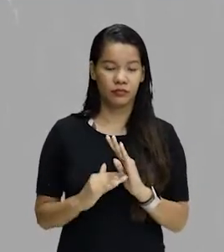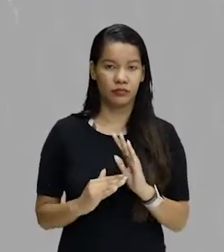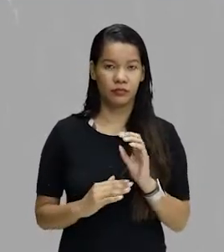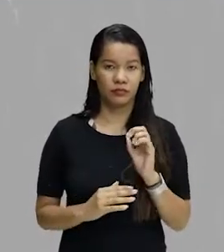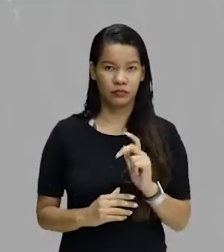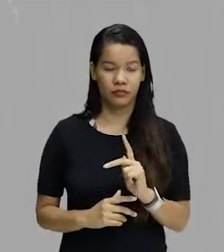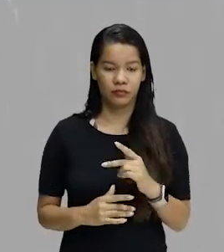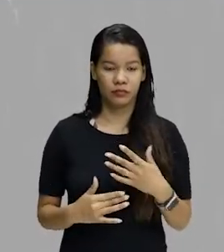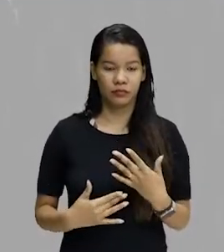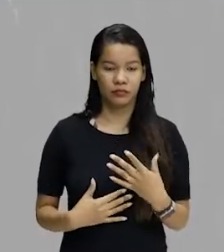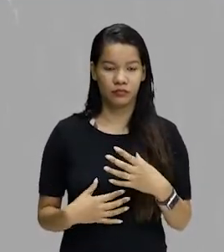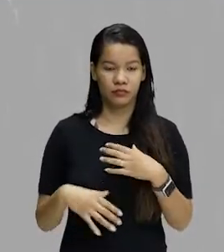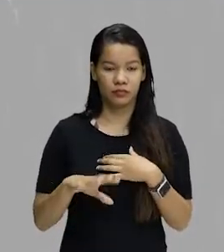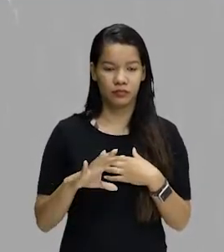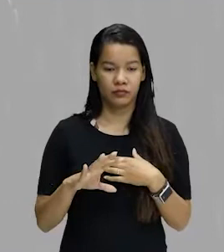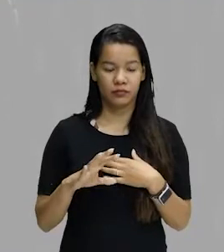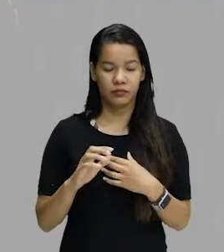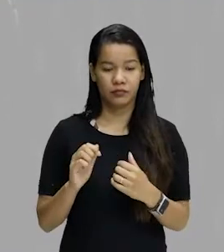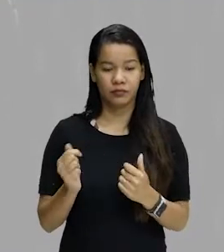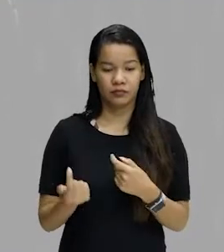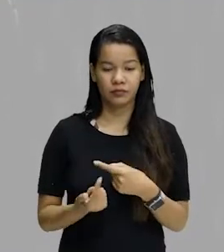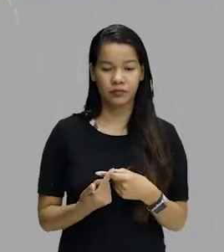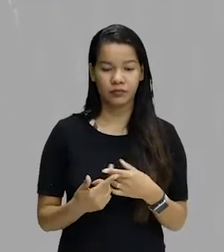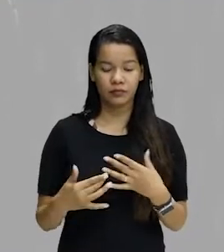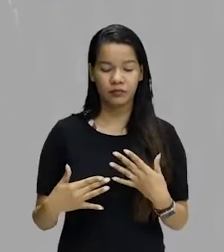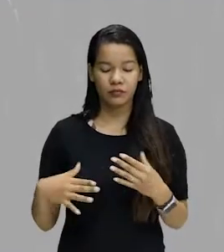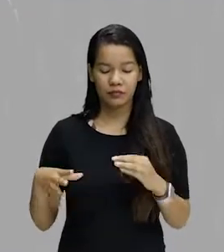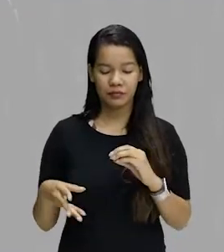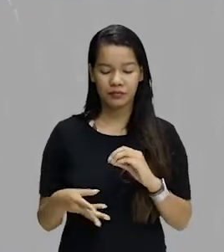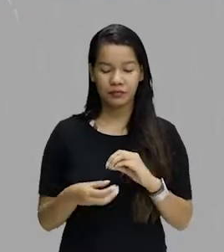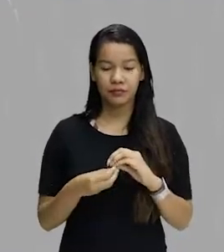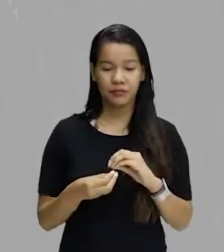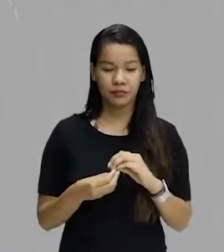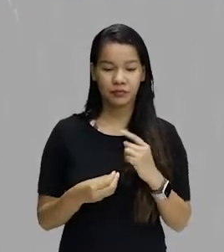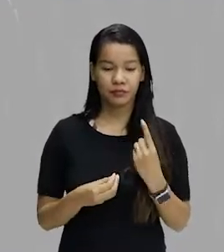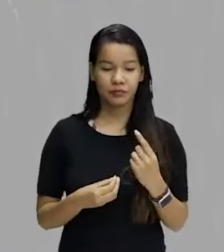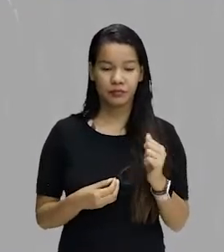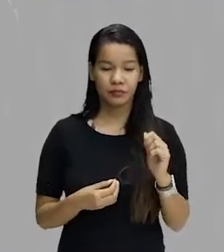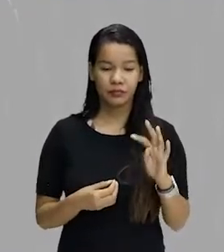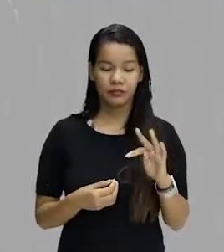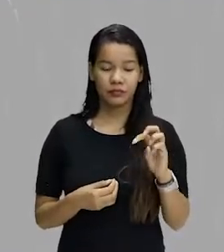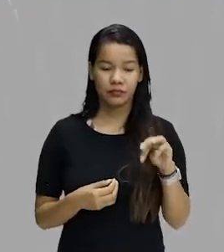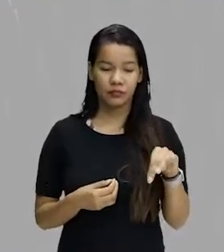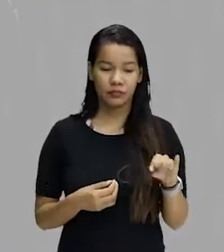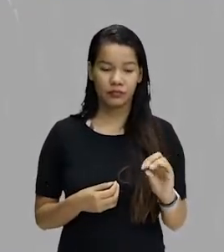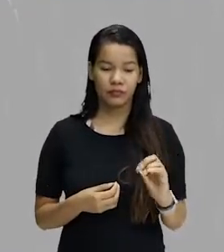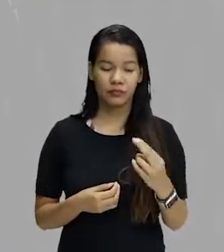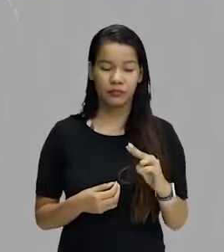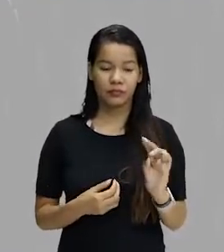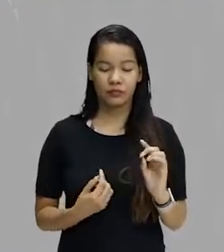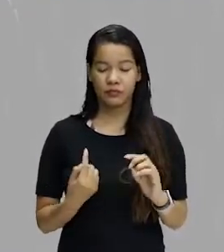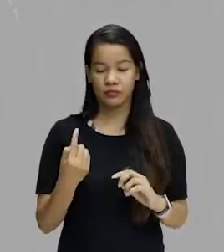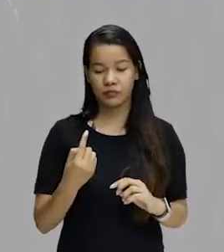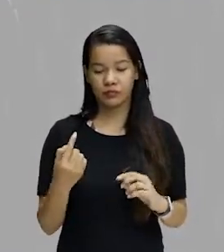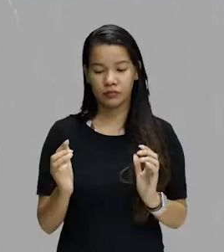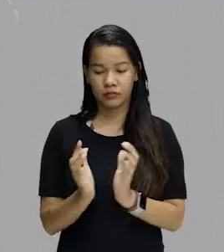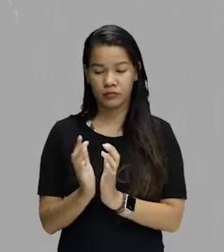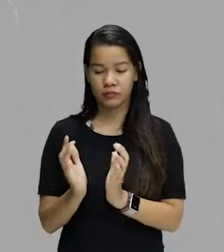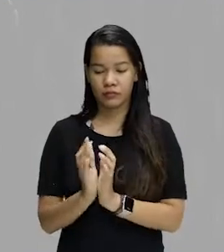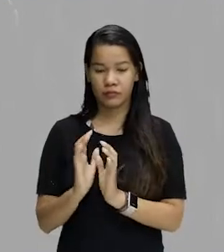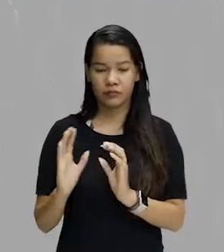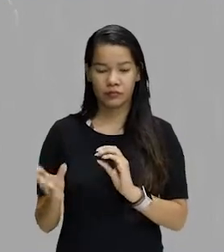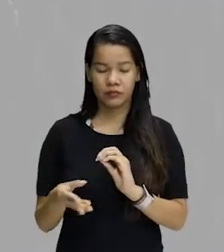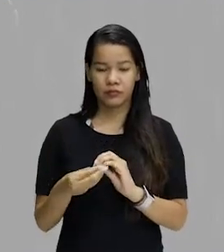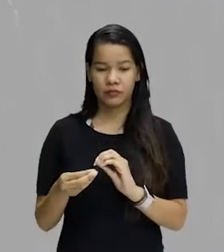bola? Então, a reação de adição é quando a gente acrescenta um átomo ou grupo de átomos a um composto